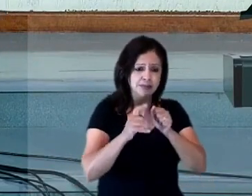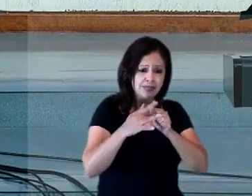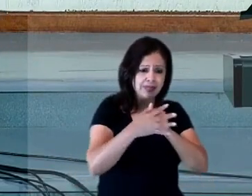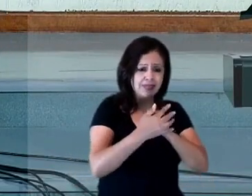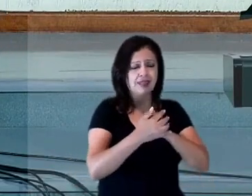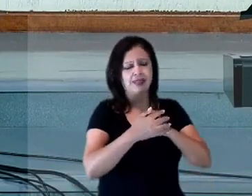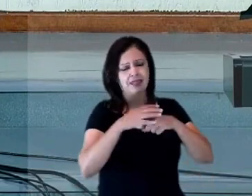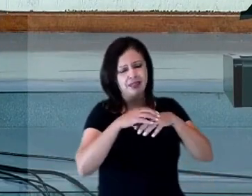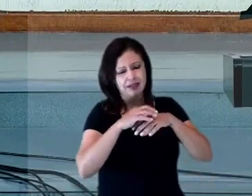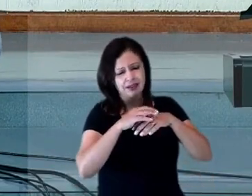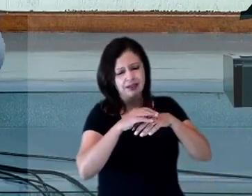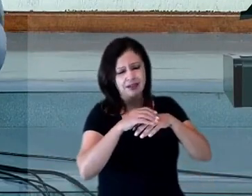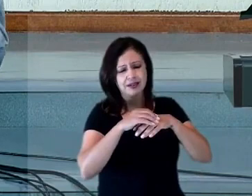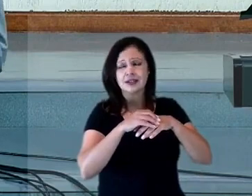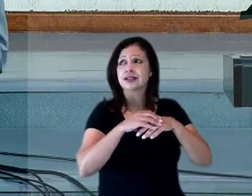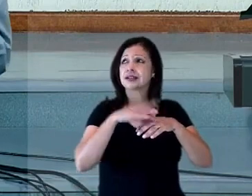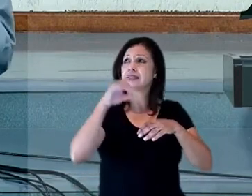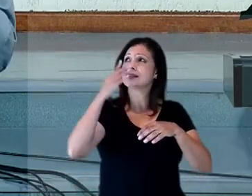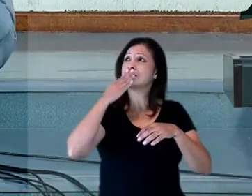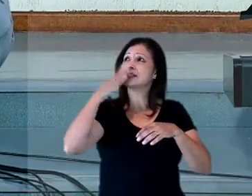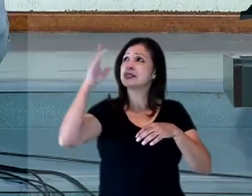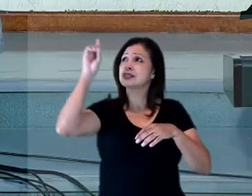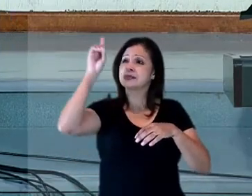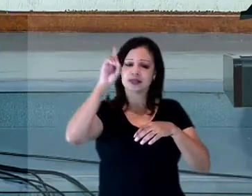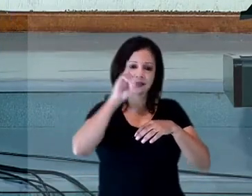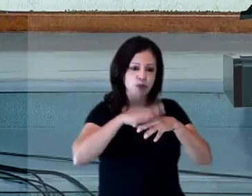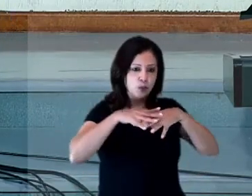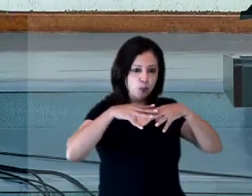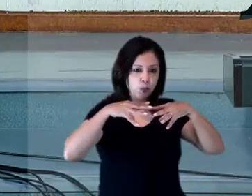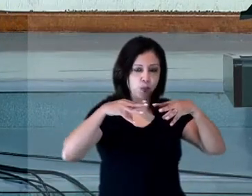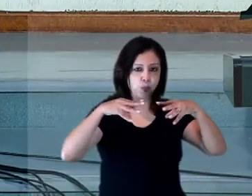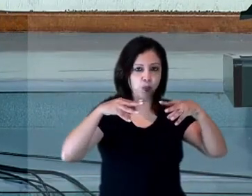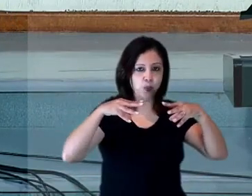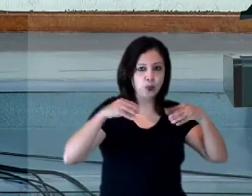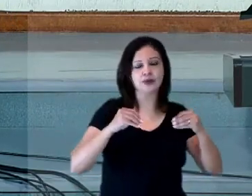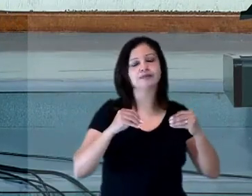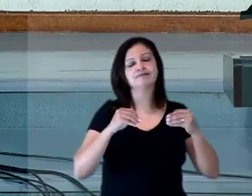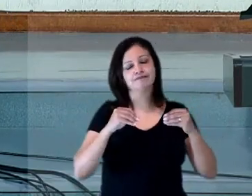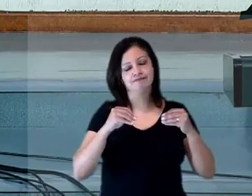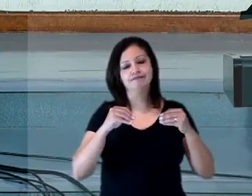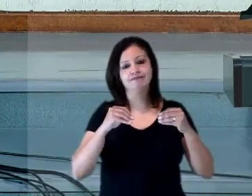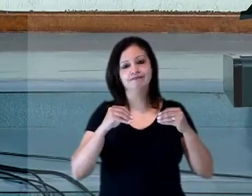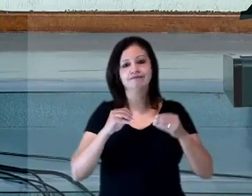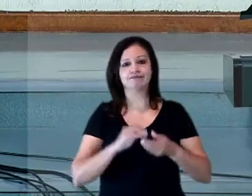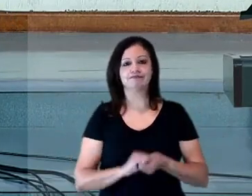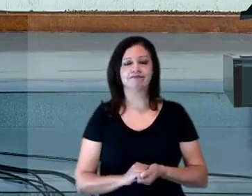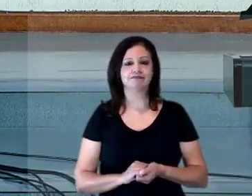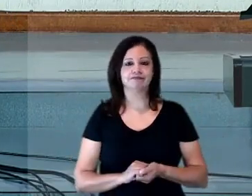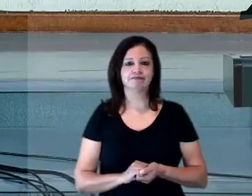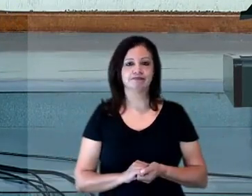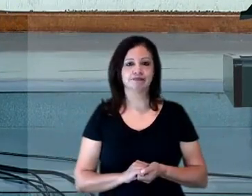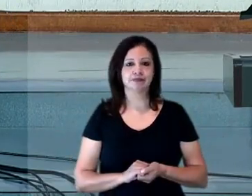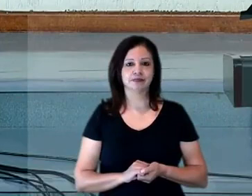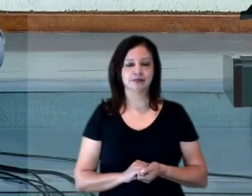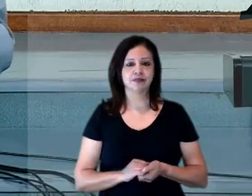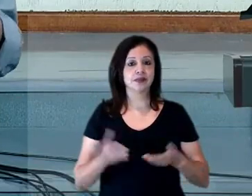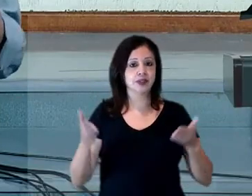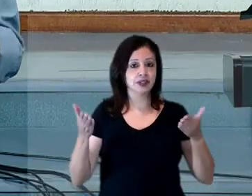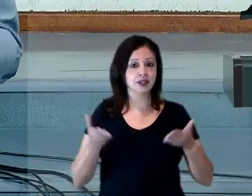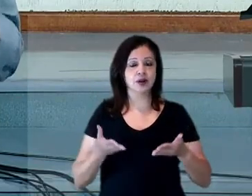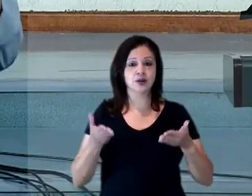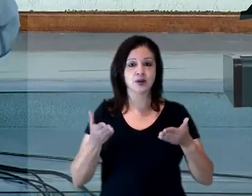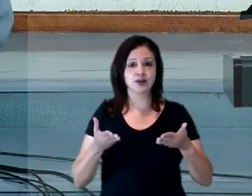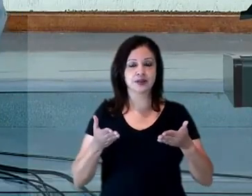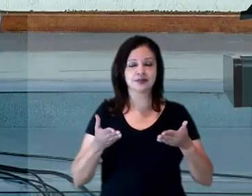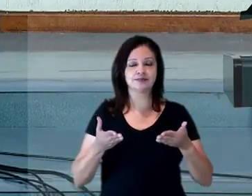Nós clamamos aqui como igreja para que você tenha a sua saúde plenamente estabelecida. E clamo também agora para